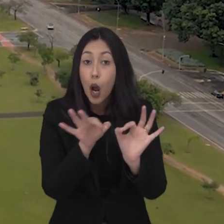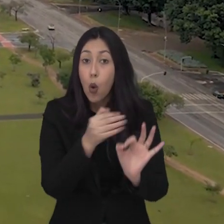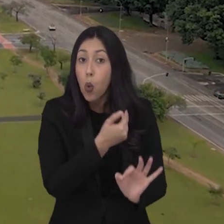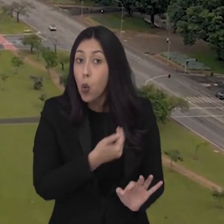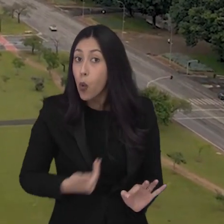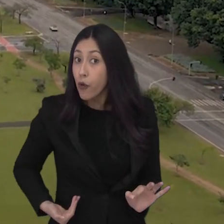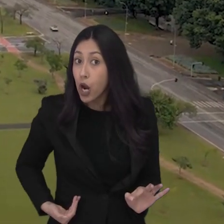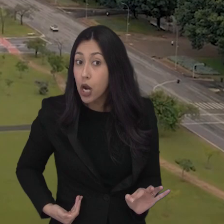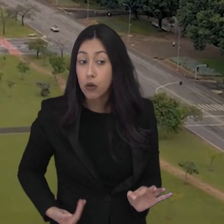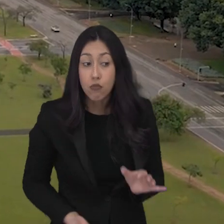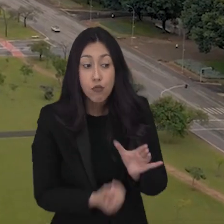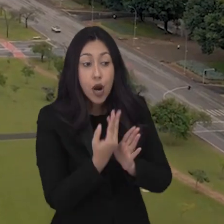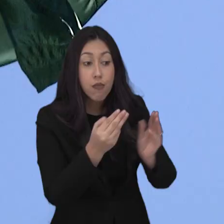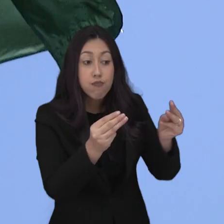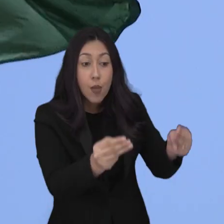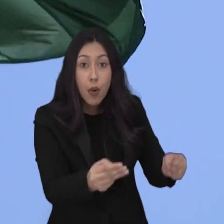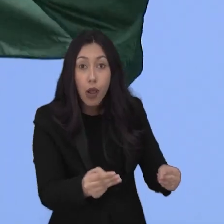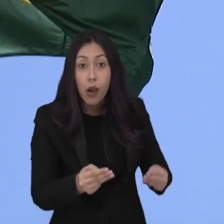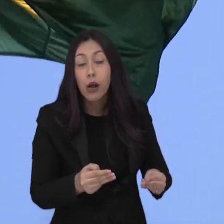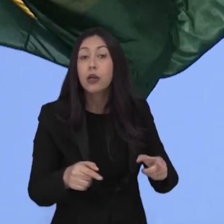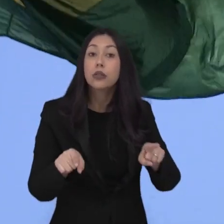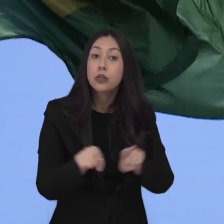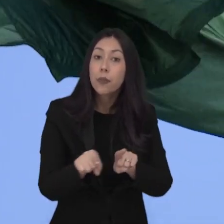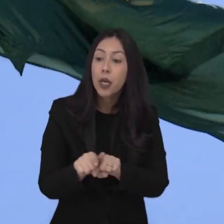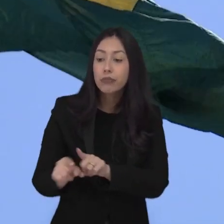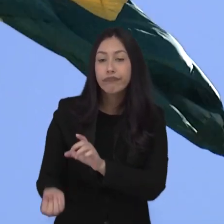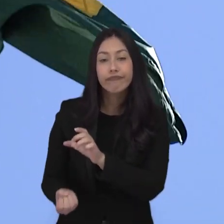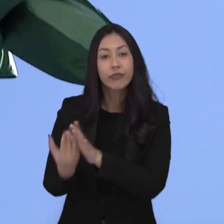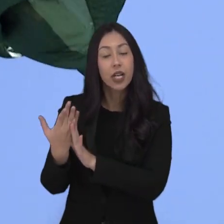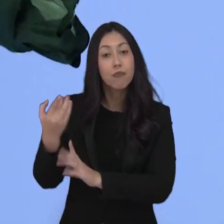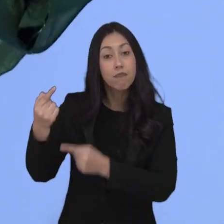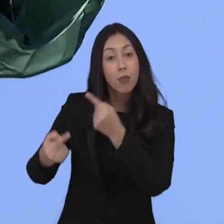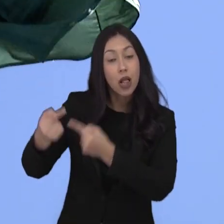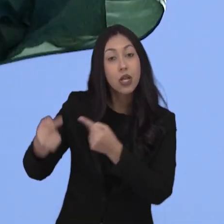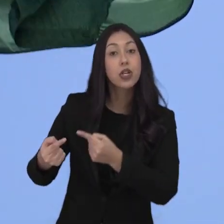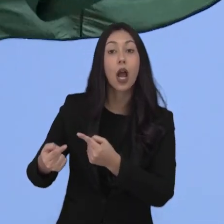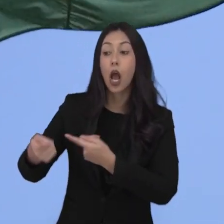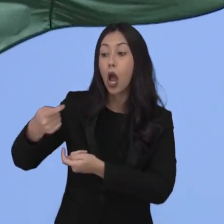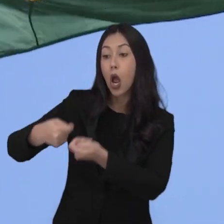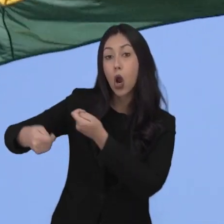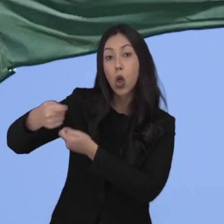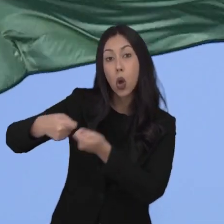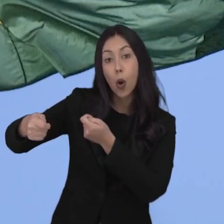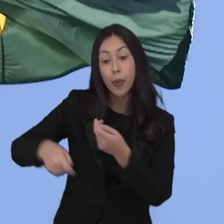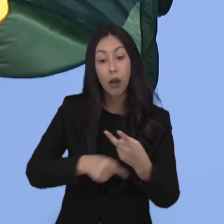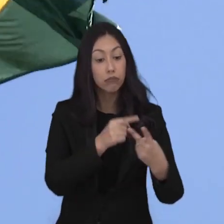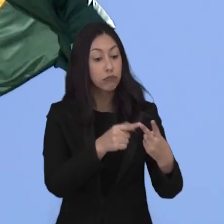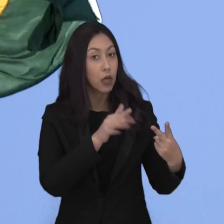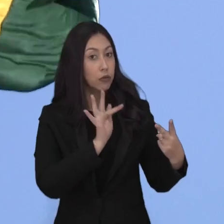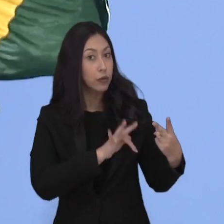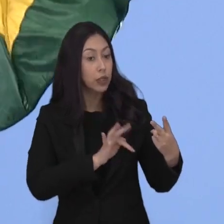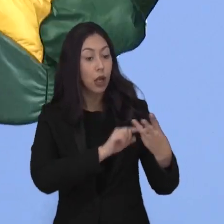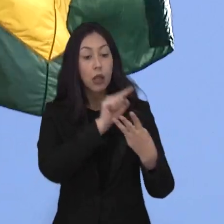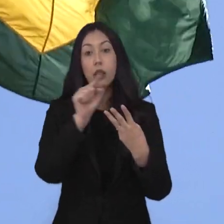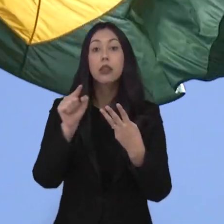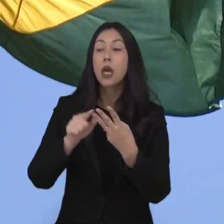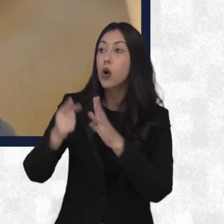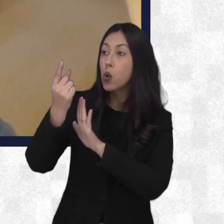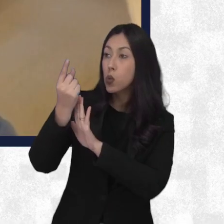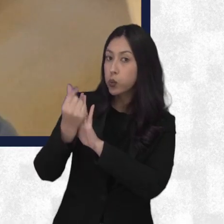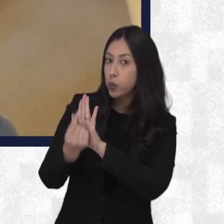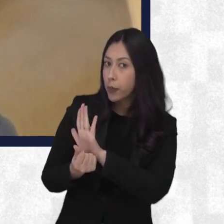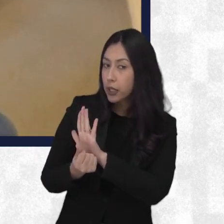com a criação de ministérios, além de implantar as políticas econômica, fiscal e orçamentária do